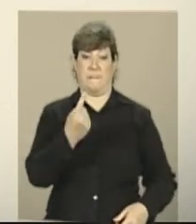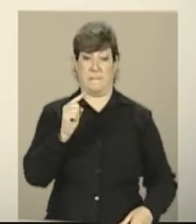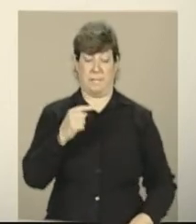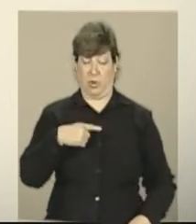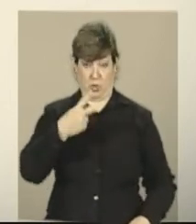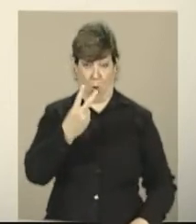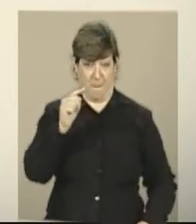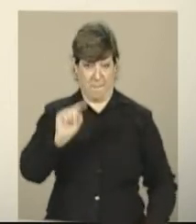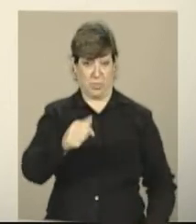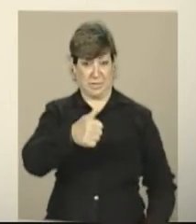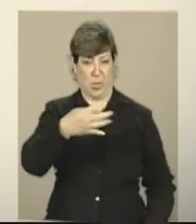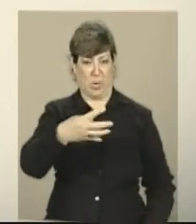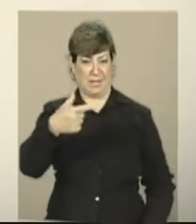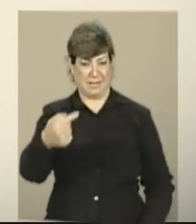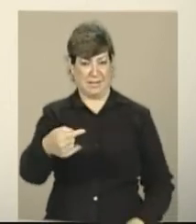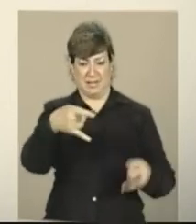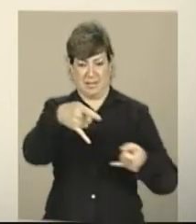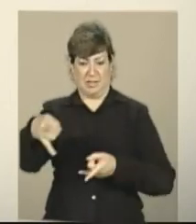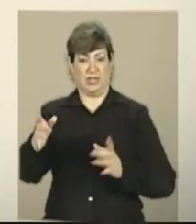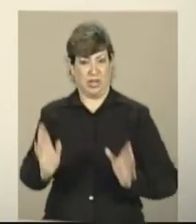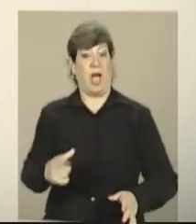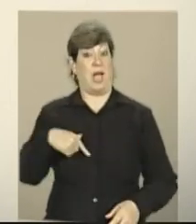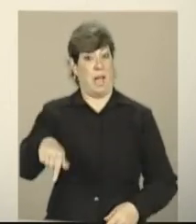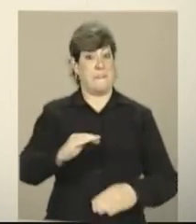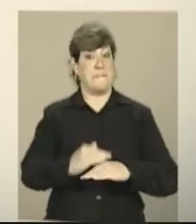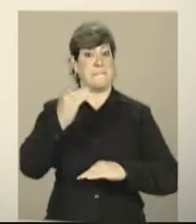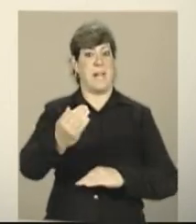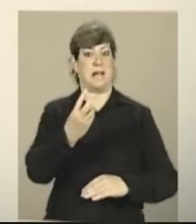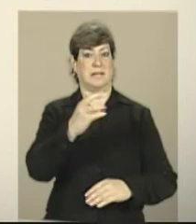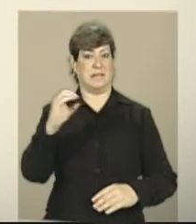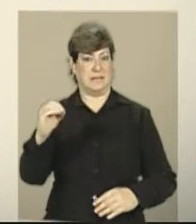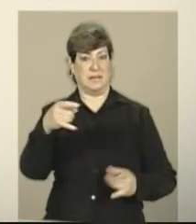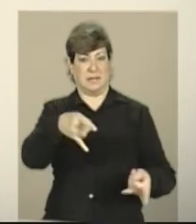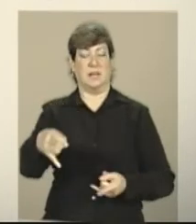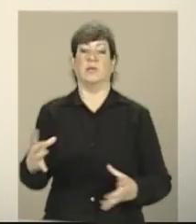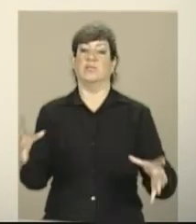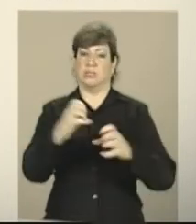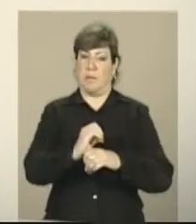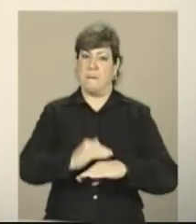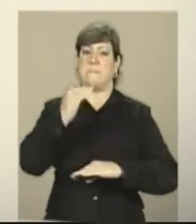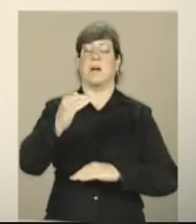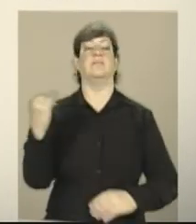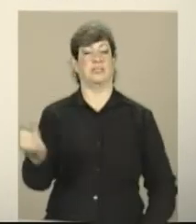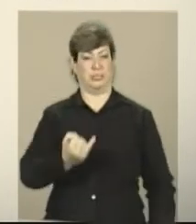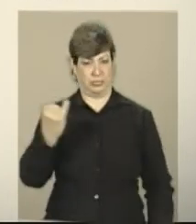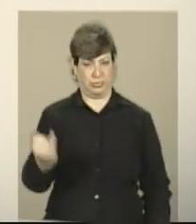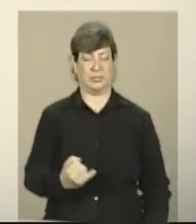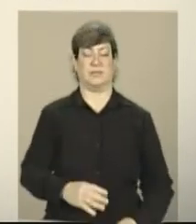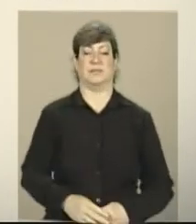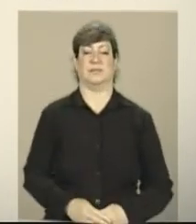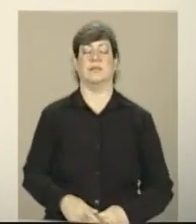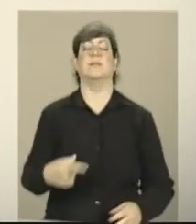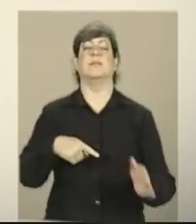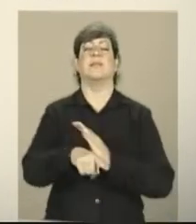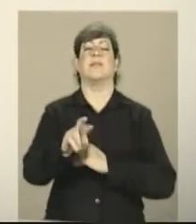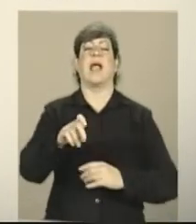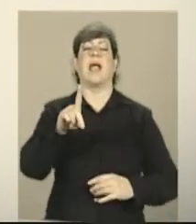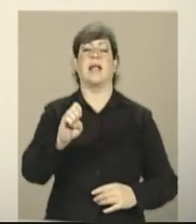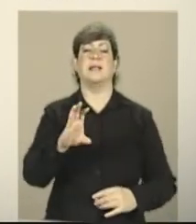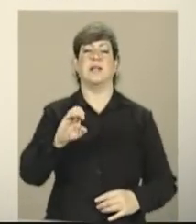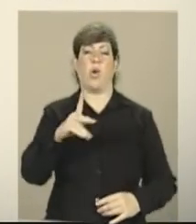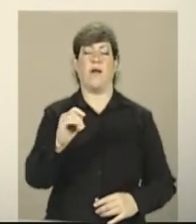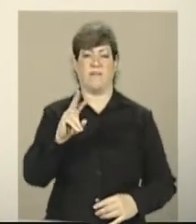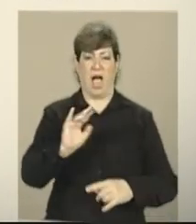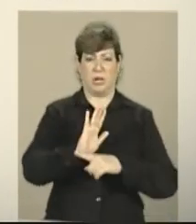2147 leitos veja você que esses mais de 300 leitos são muito importantes a rede cegonha também vai ajudar a